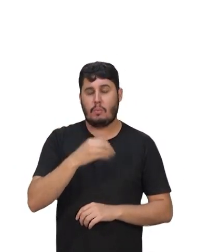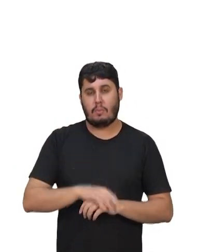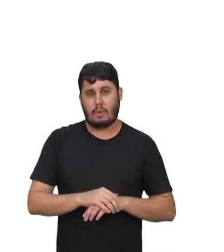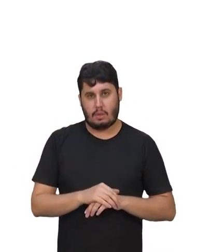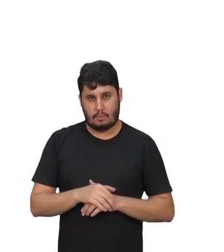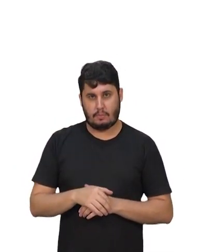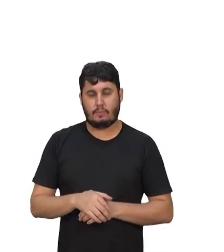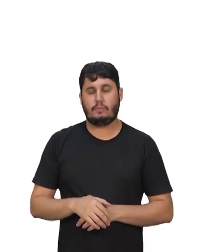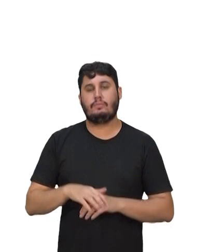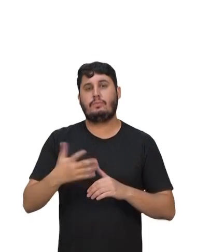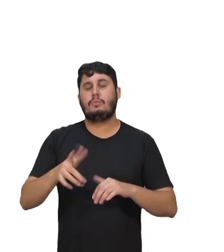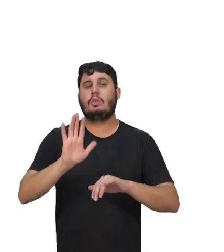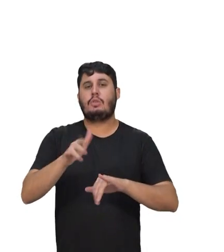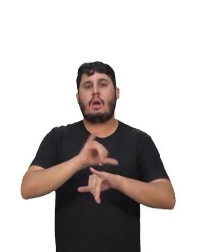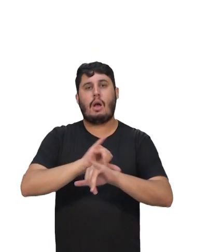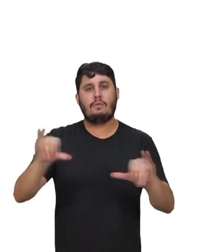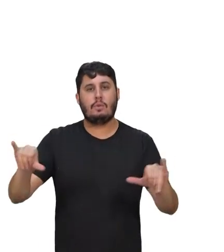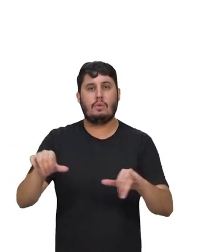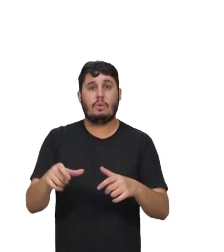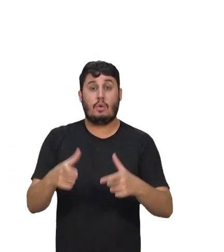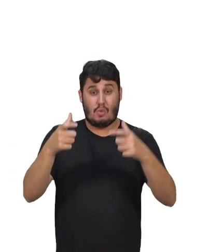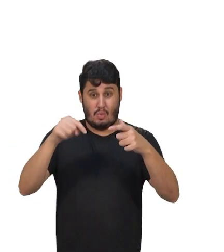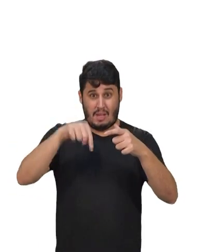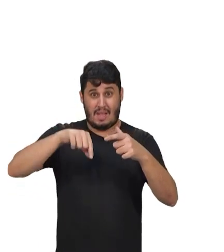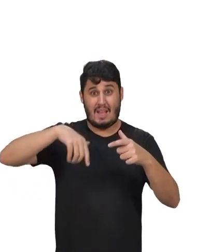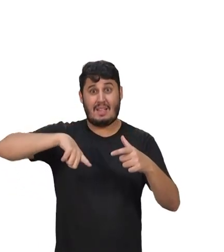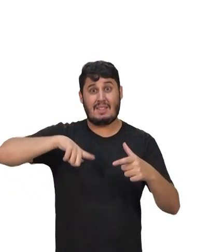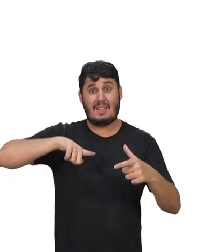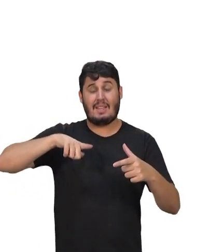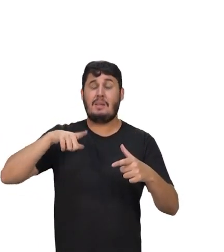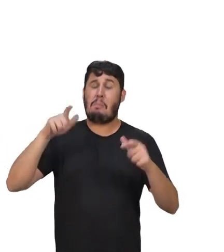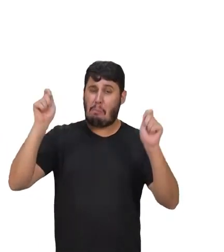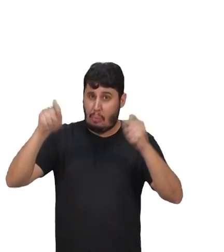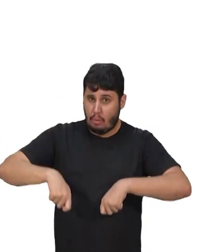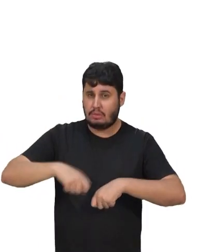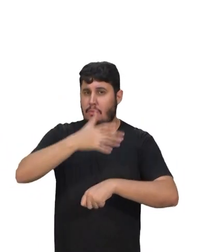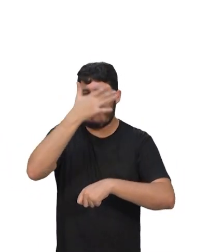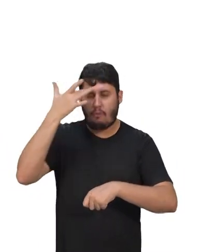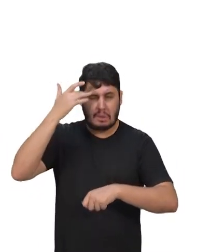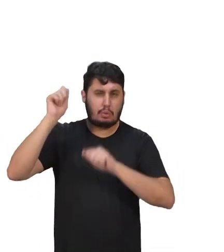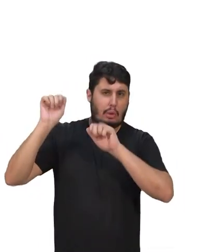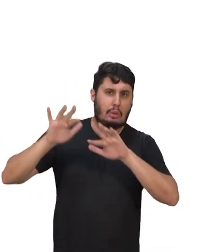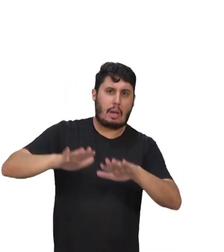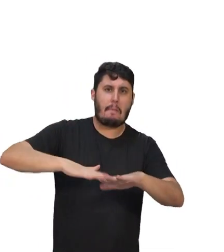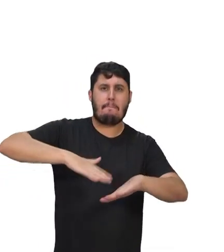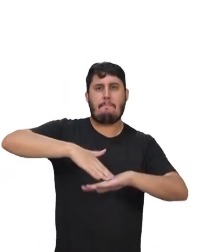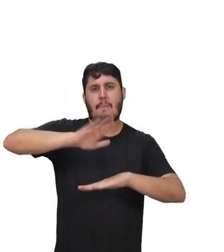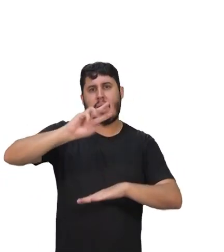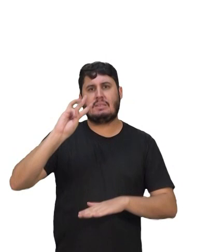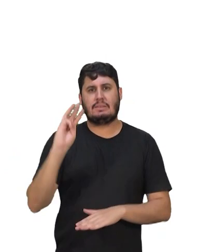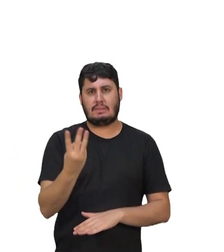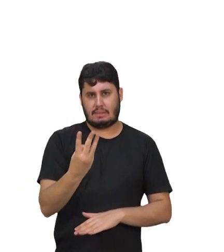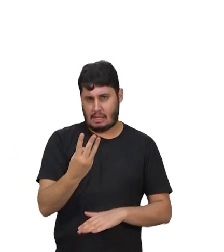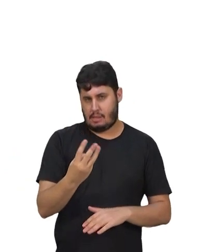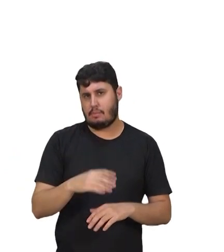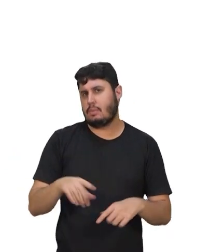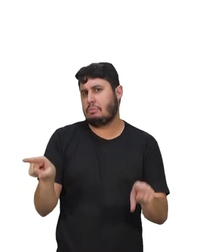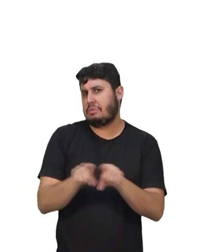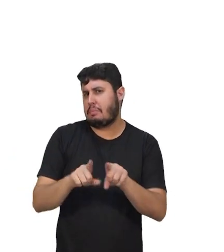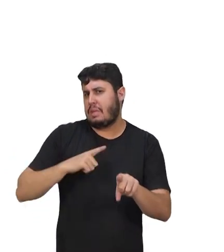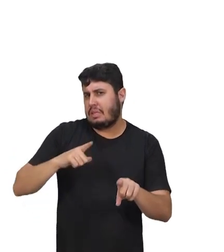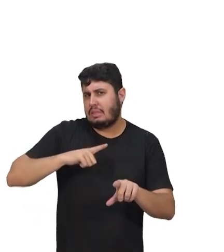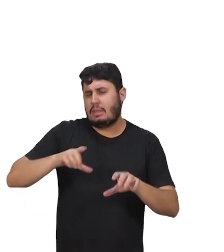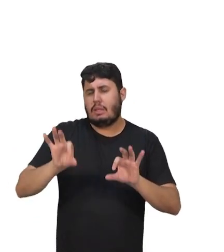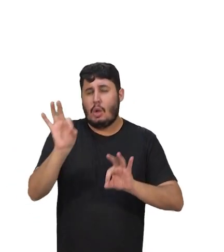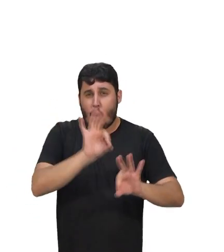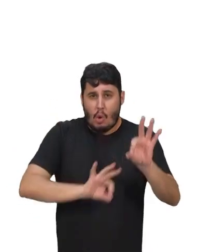cidadezinha tem capacidade para receber mais visitantes do que na atualidade, que é um máximo de 3.000. Com um sistema planificado de horários e rotas, mas